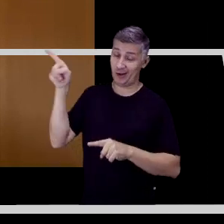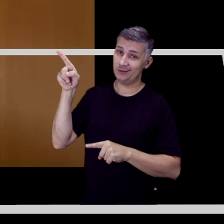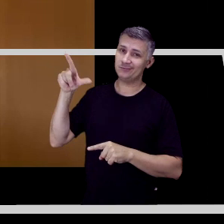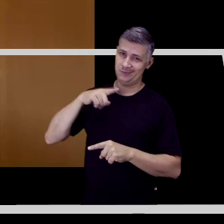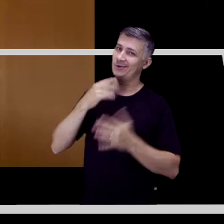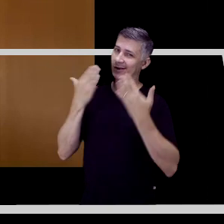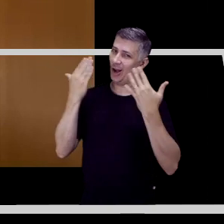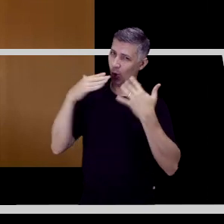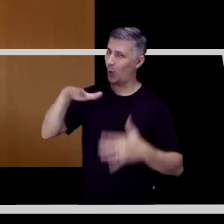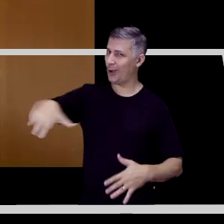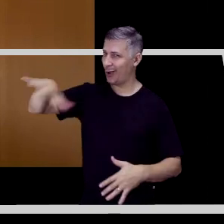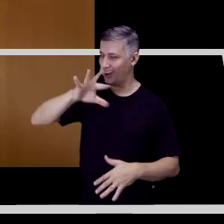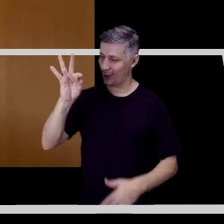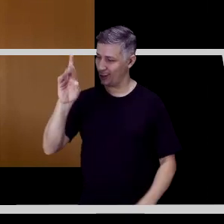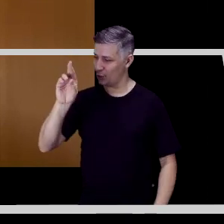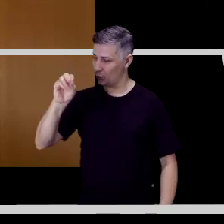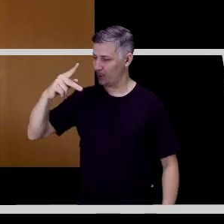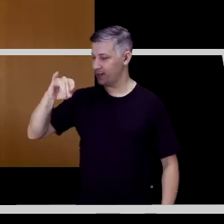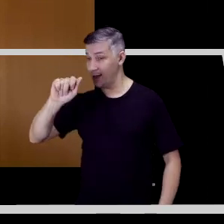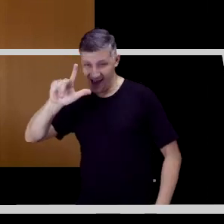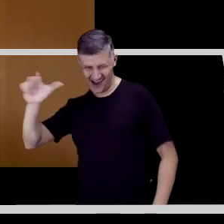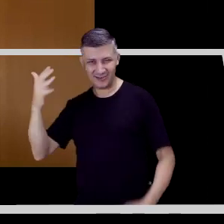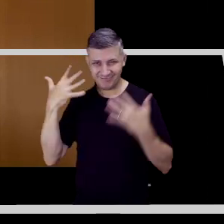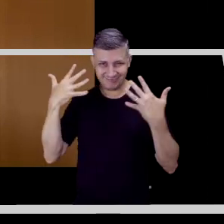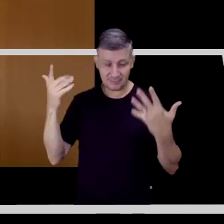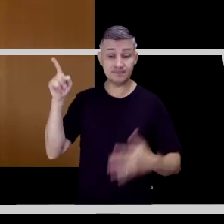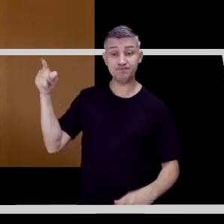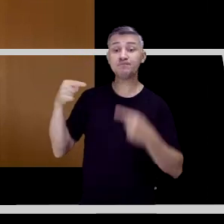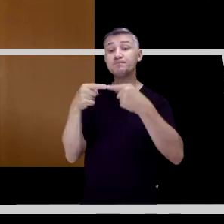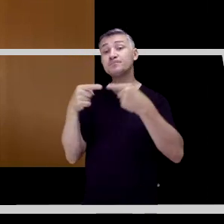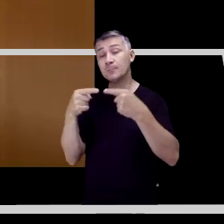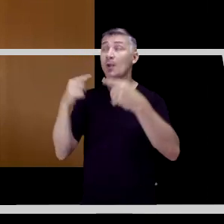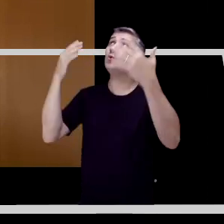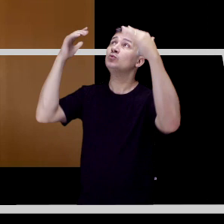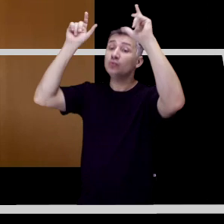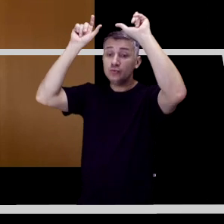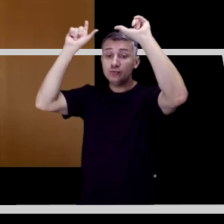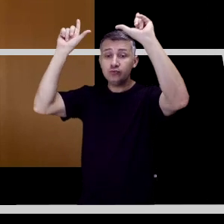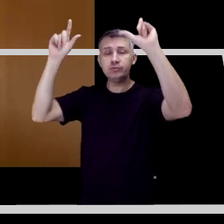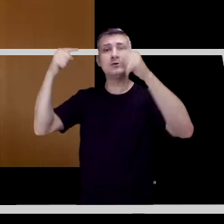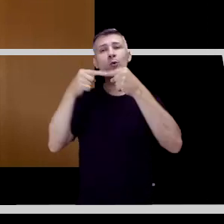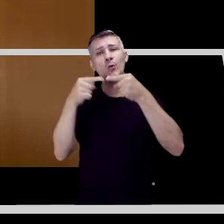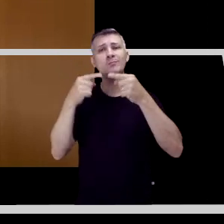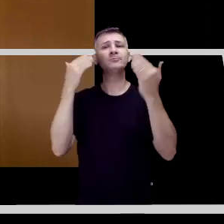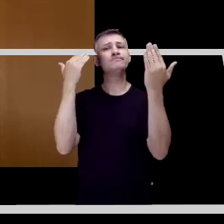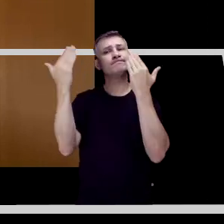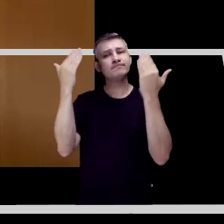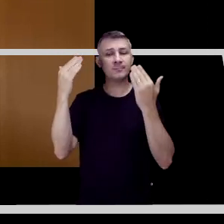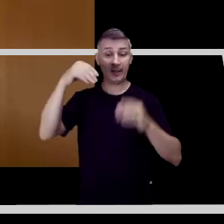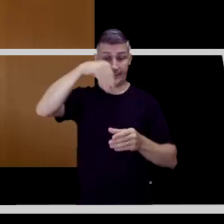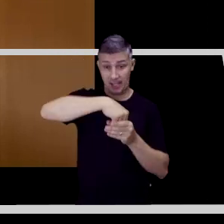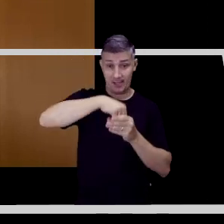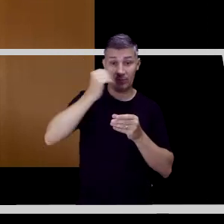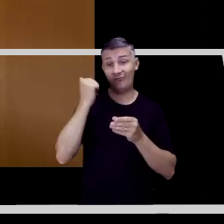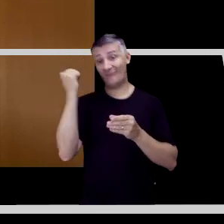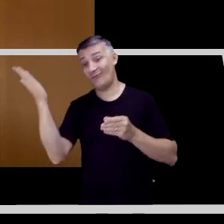do clima tropical, ele também ganha essa importância porque ele estabelece essa dicotomia, esse diálogo